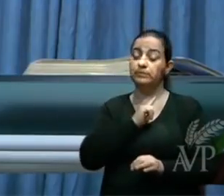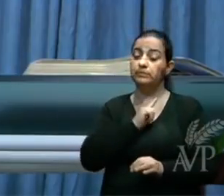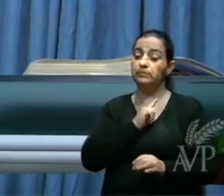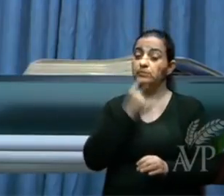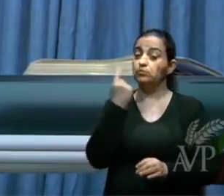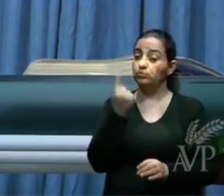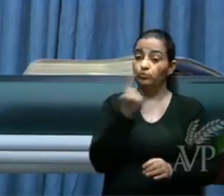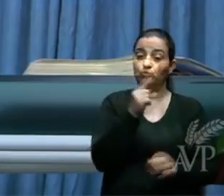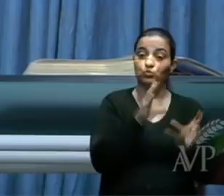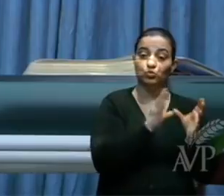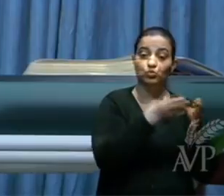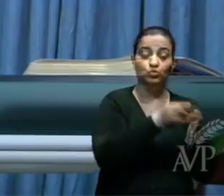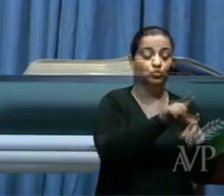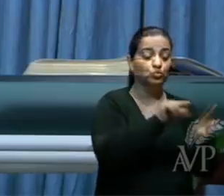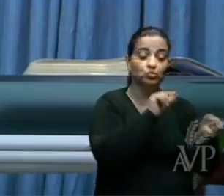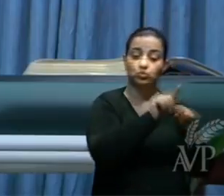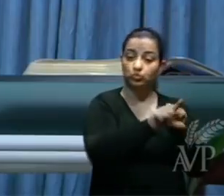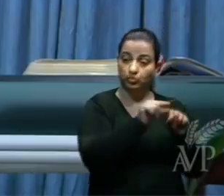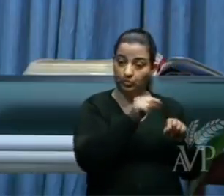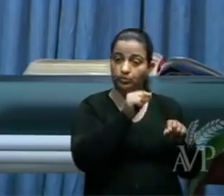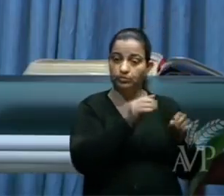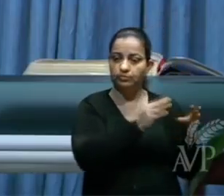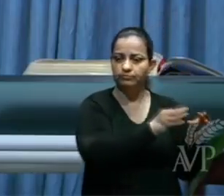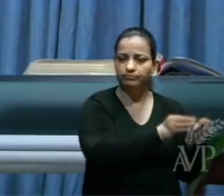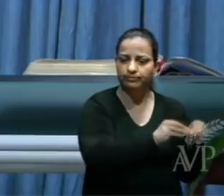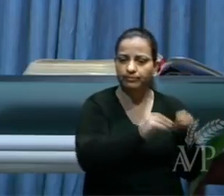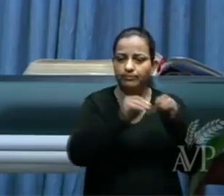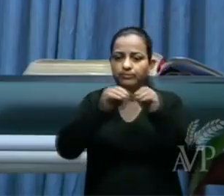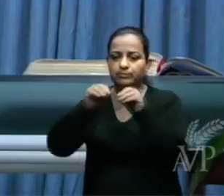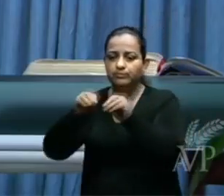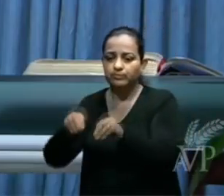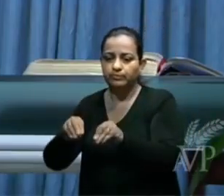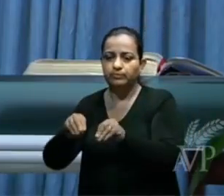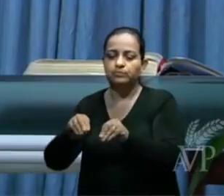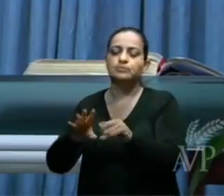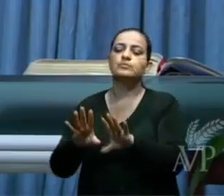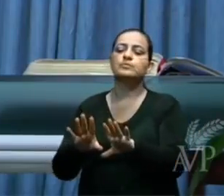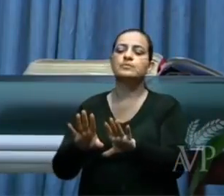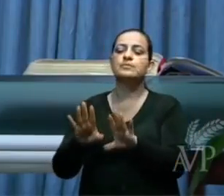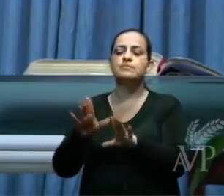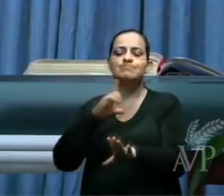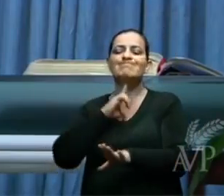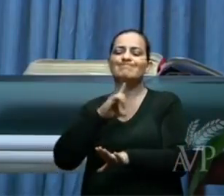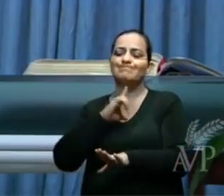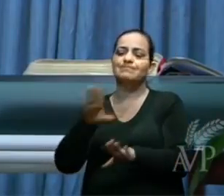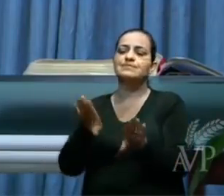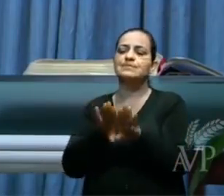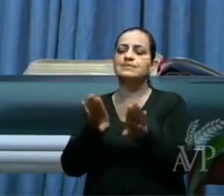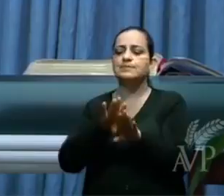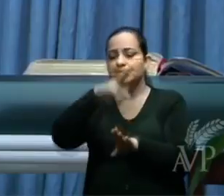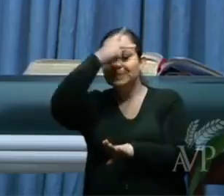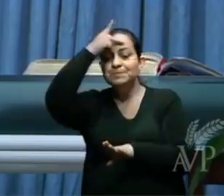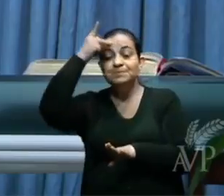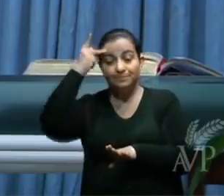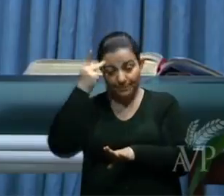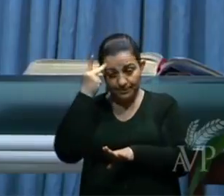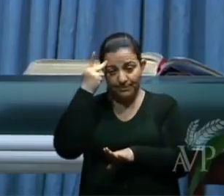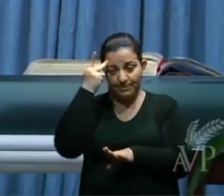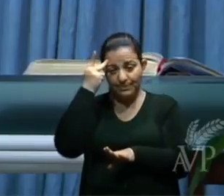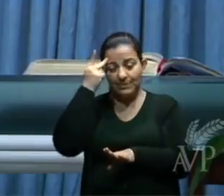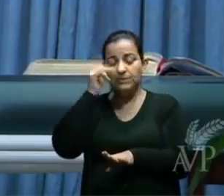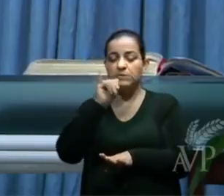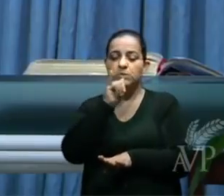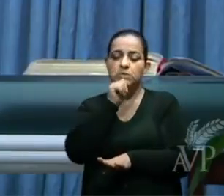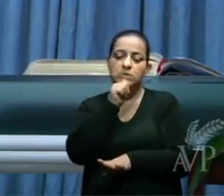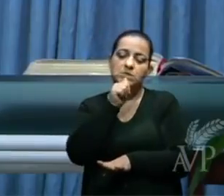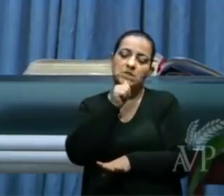e por mais que ela saiu de dentro de uma igreja mas existe também pessoas que ainda